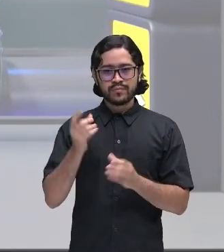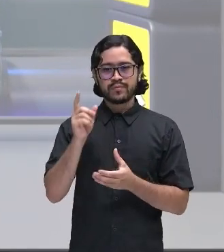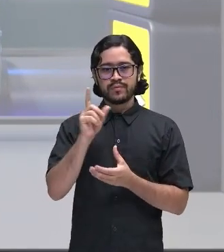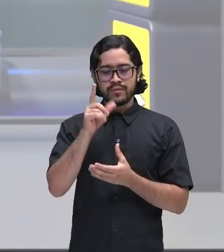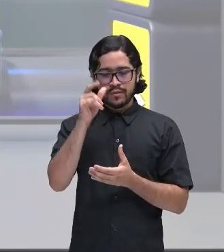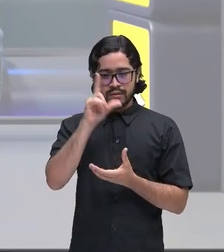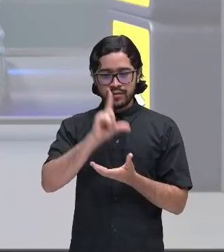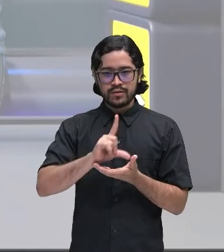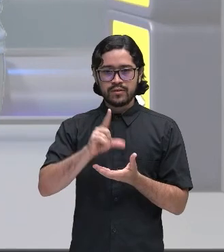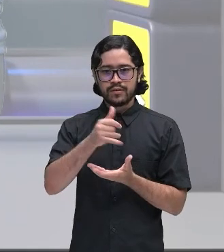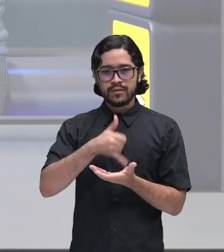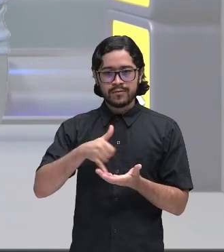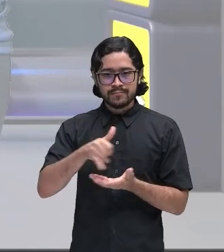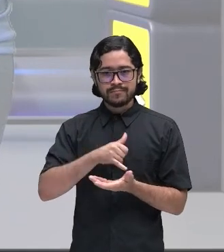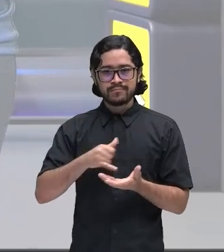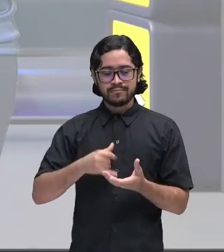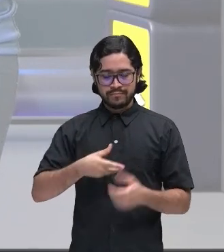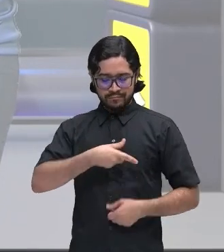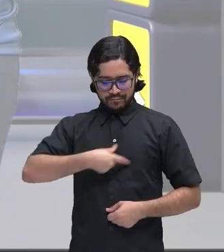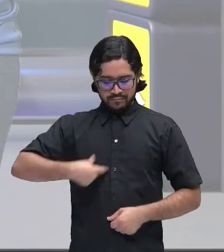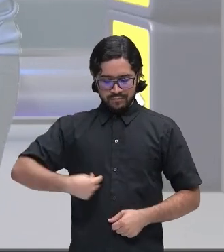Isso prejudica a